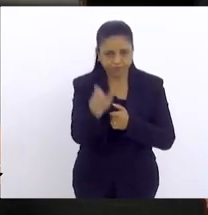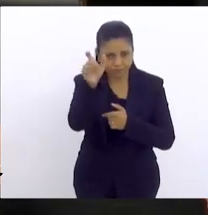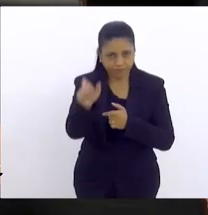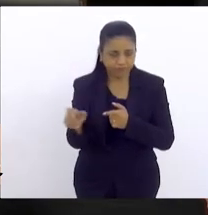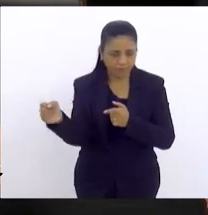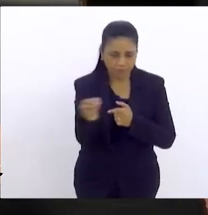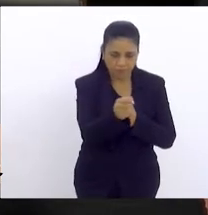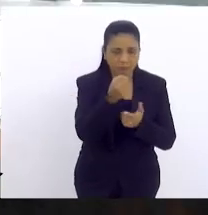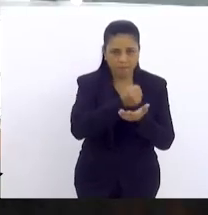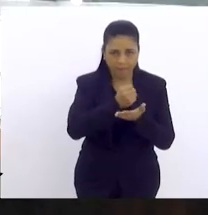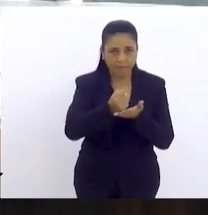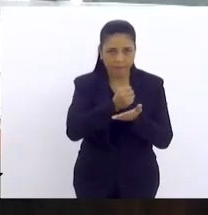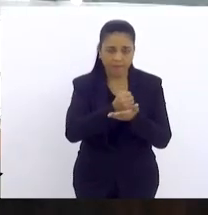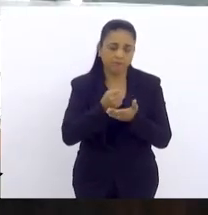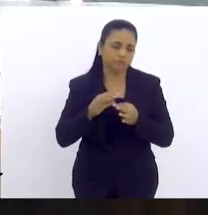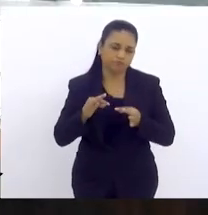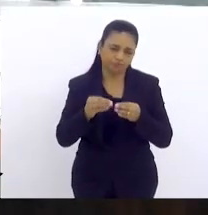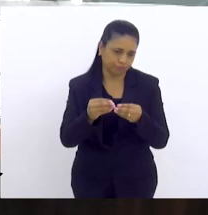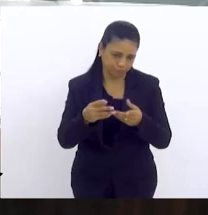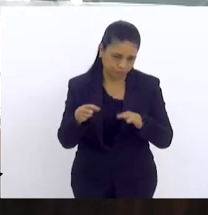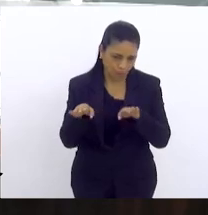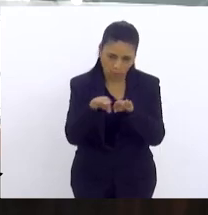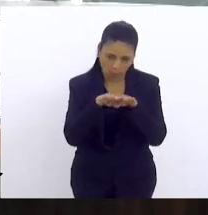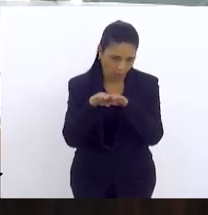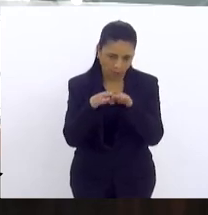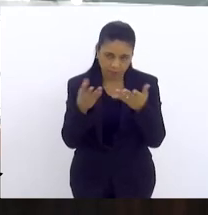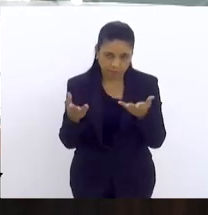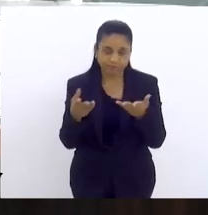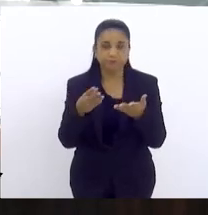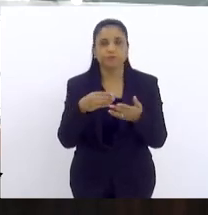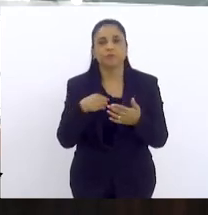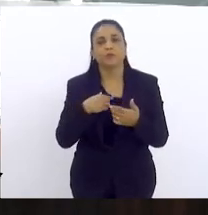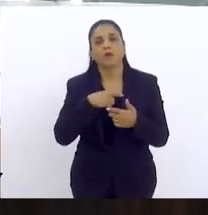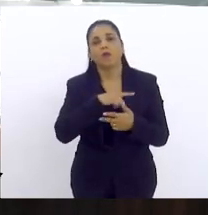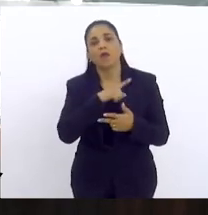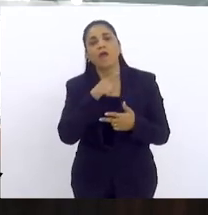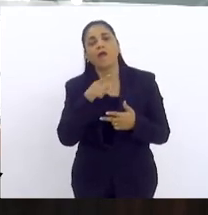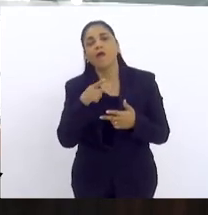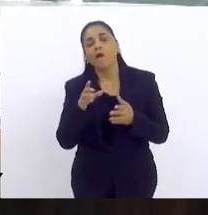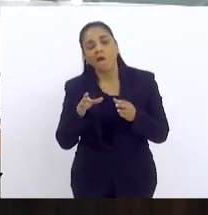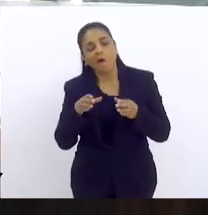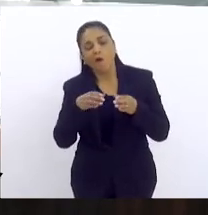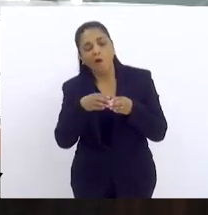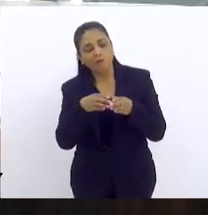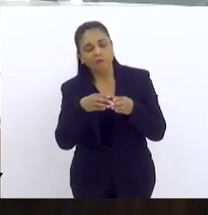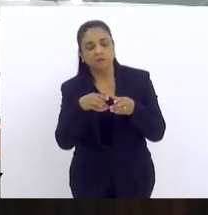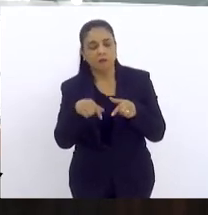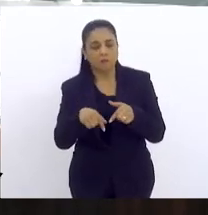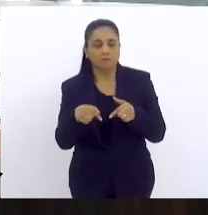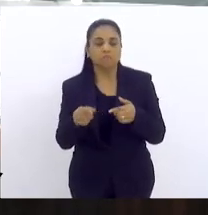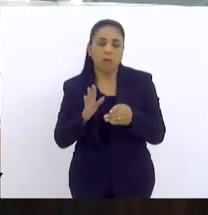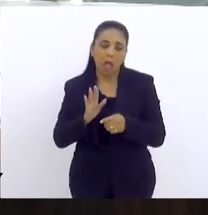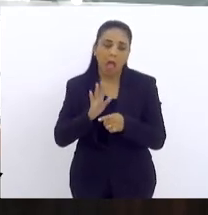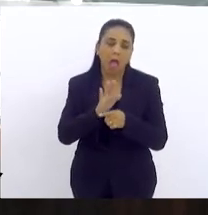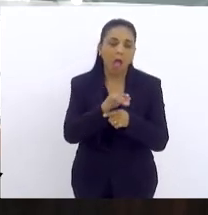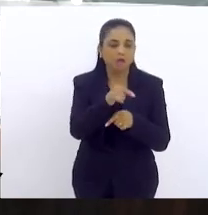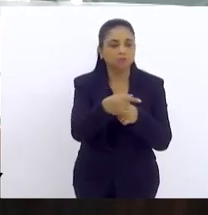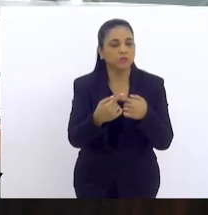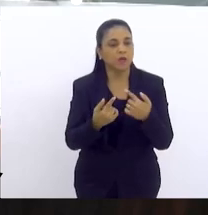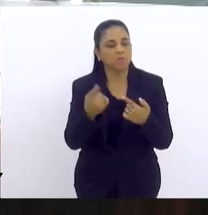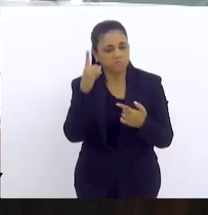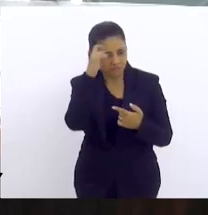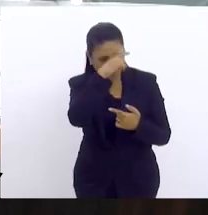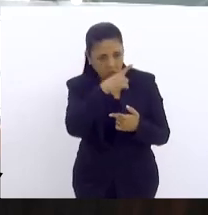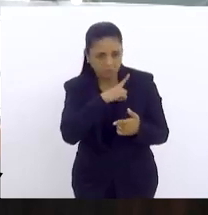segmento mas fora isso existe alguma outra que a gente quer comissão possa ajudar colaborar para que os senhores possam